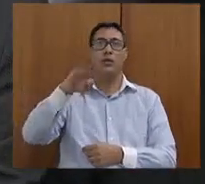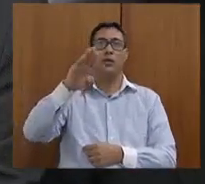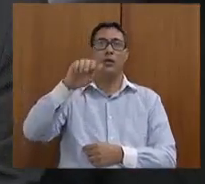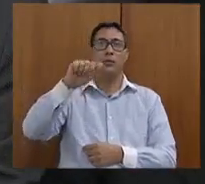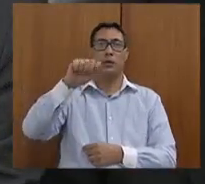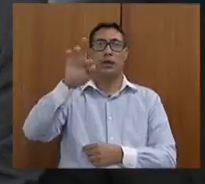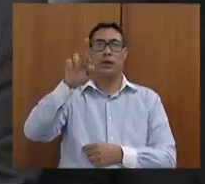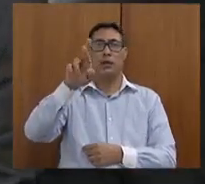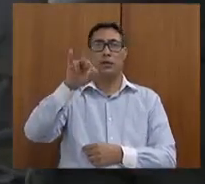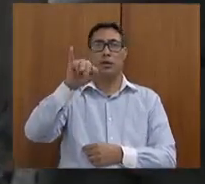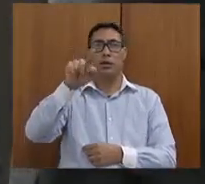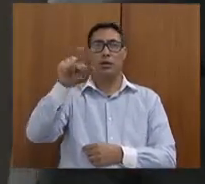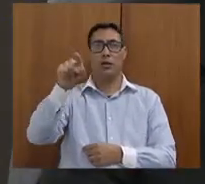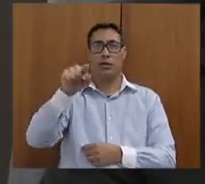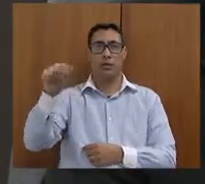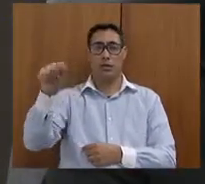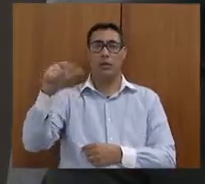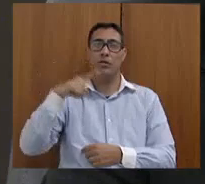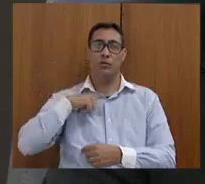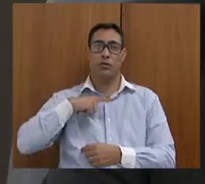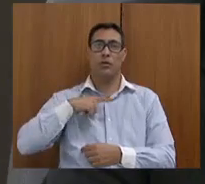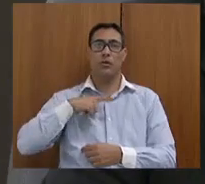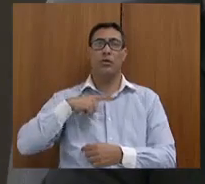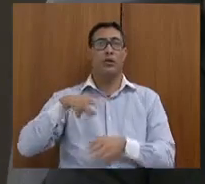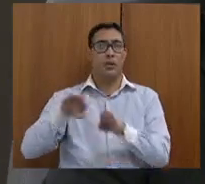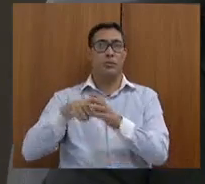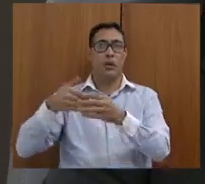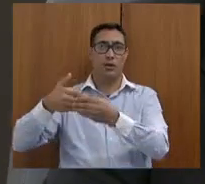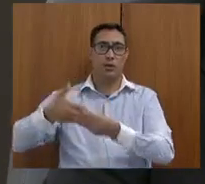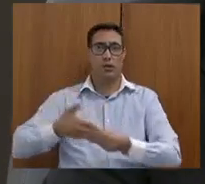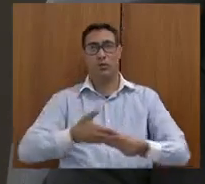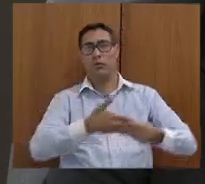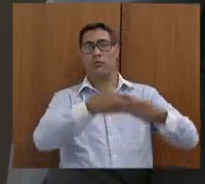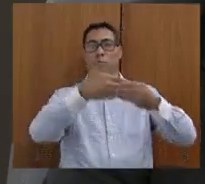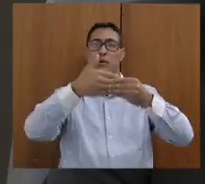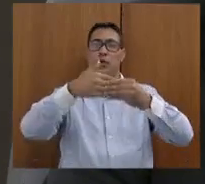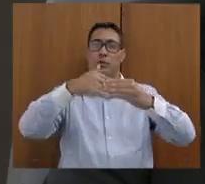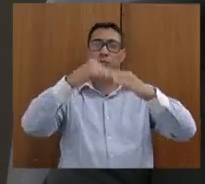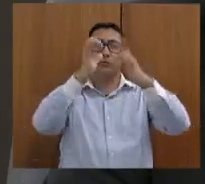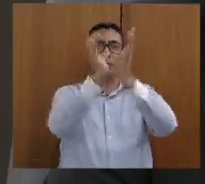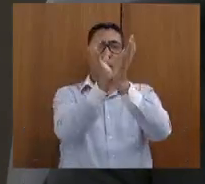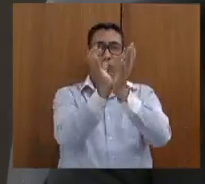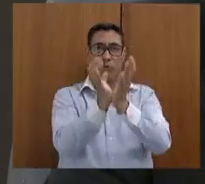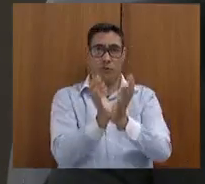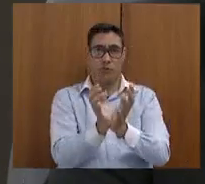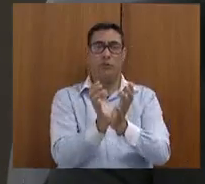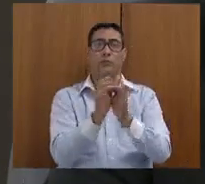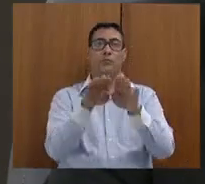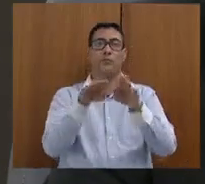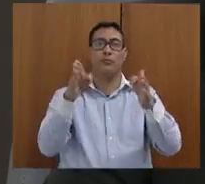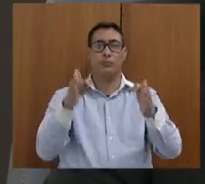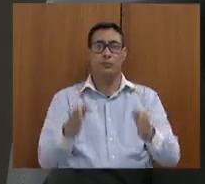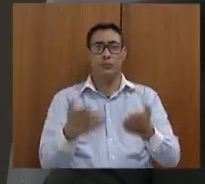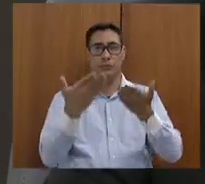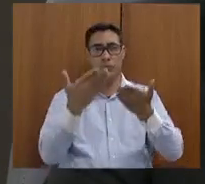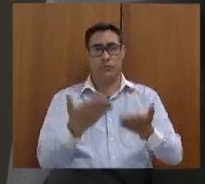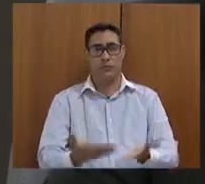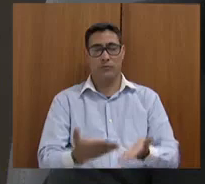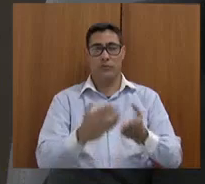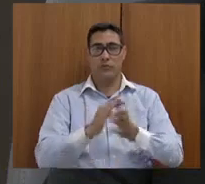pela condição dos trabalhos cumprimentos demais membros que compõem a mesa